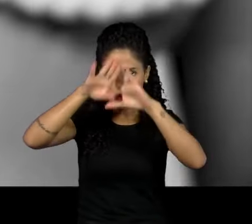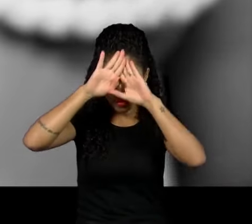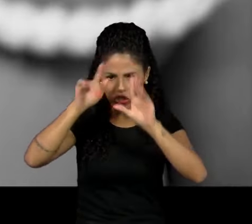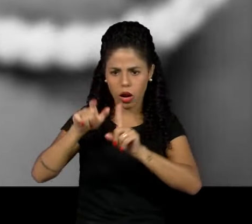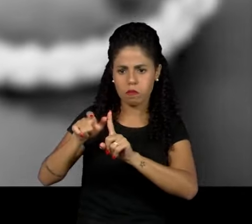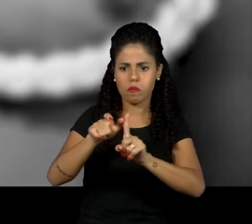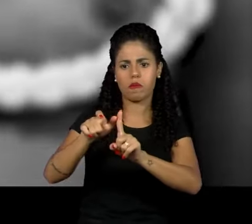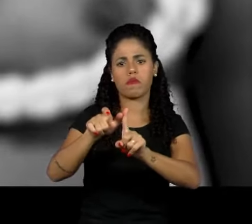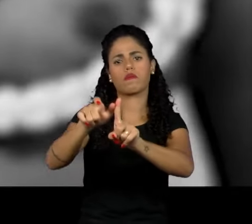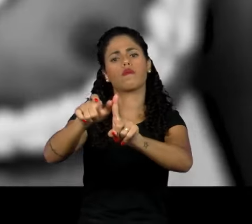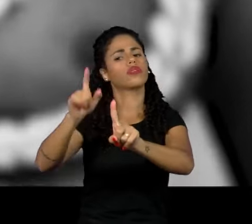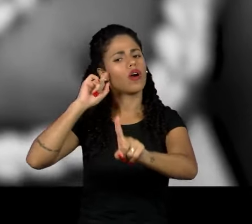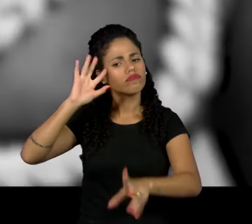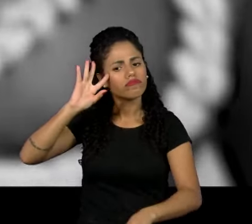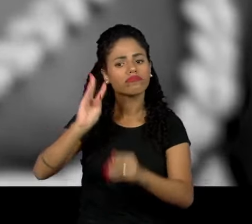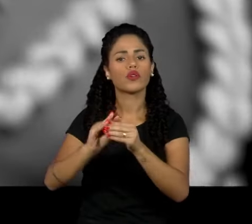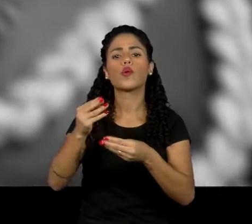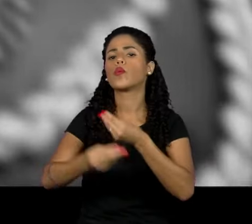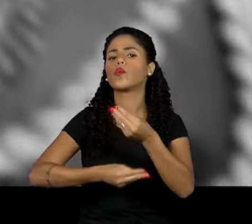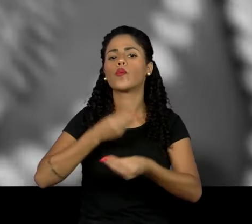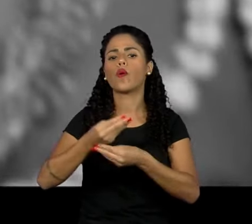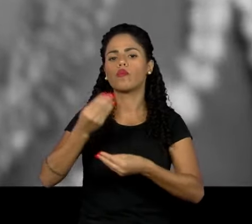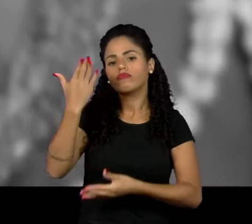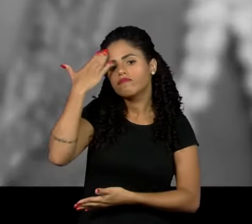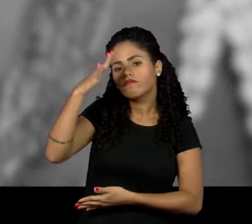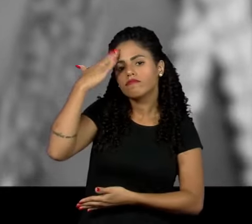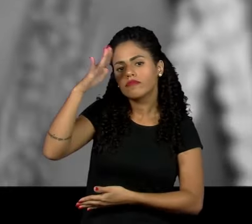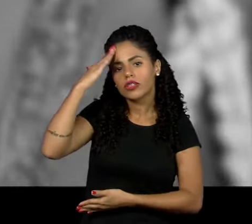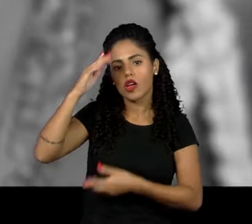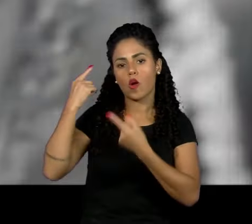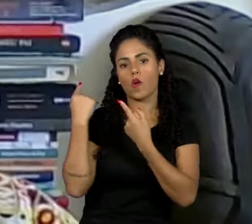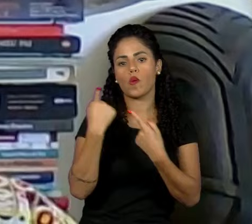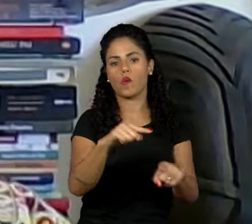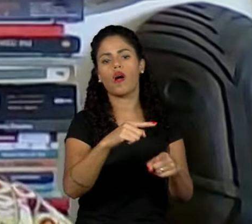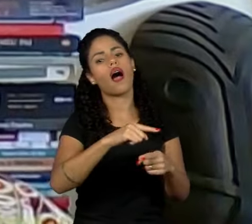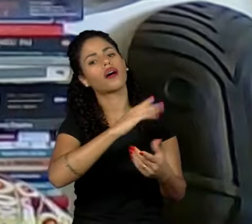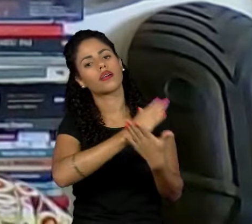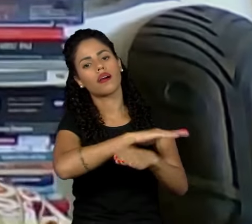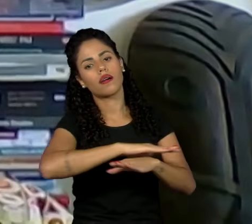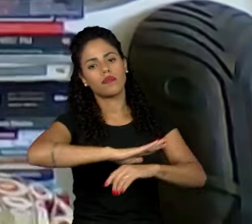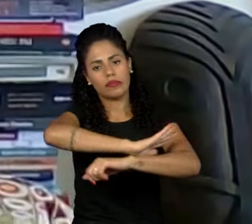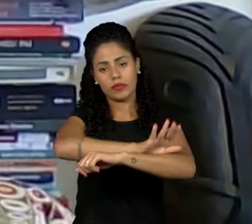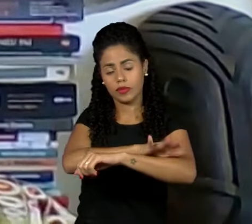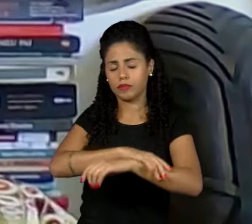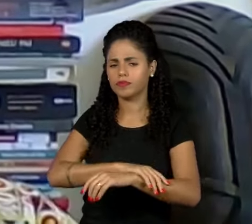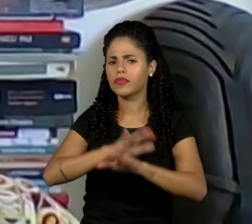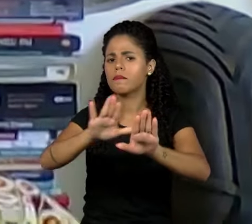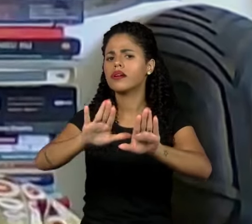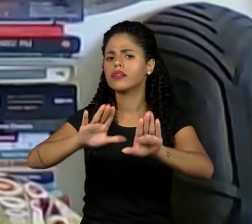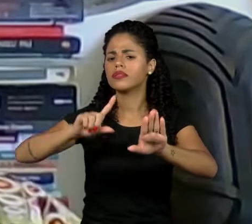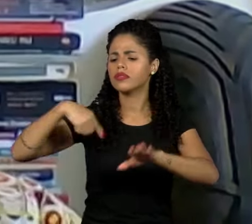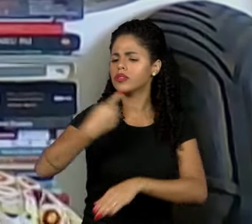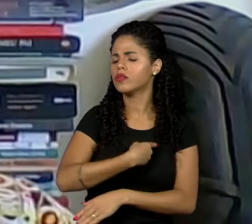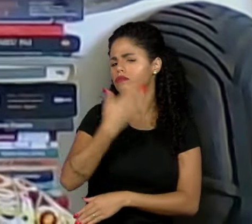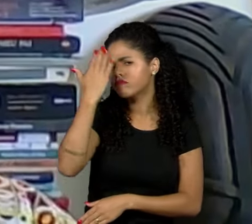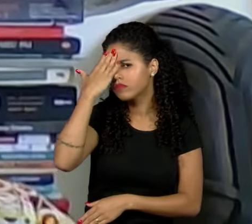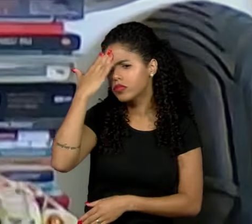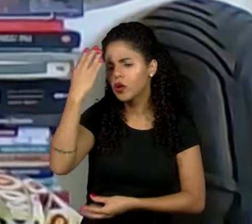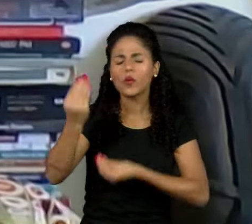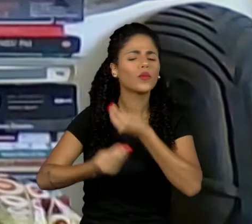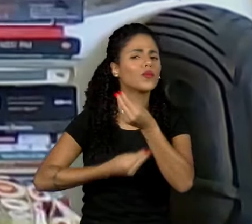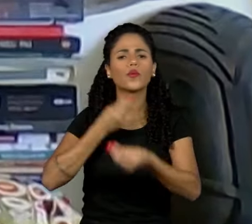melhor compreensão sobre a entidade pode ajudar no combate ao racismo. E como nós podemos superar